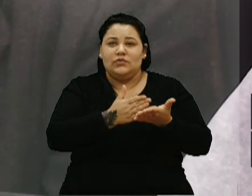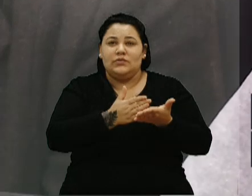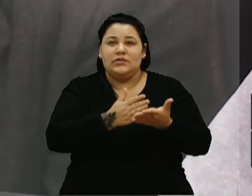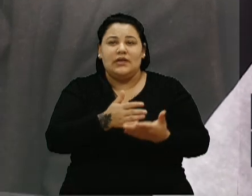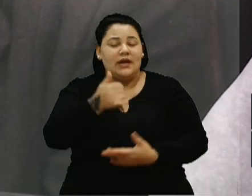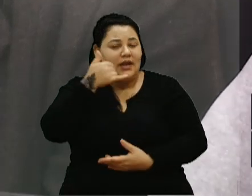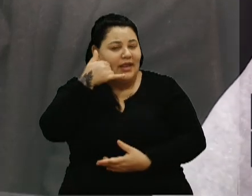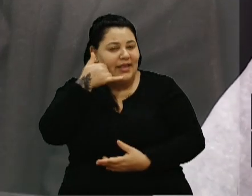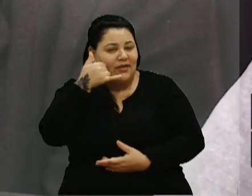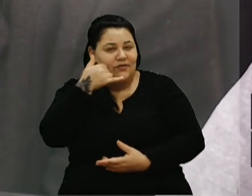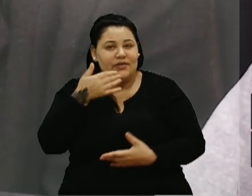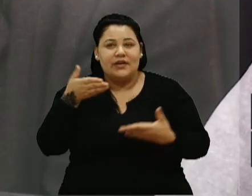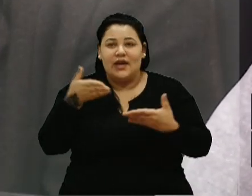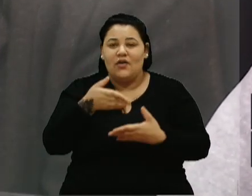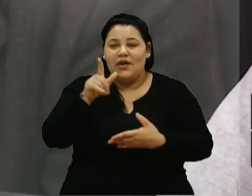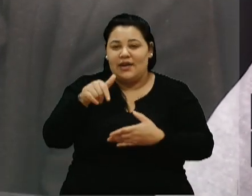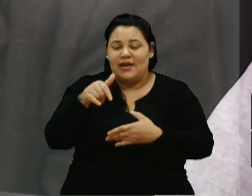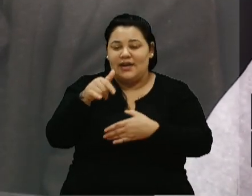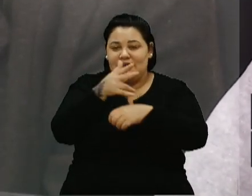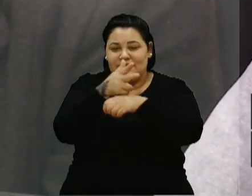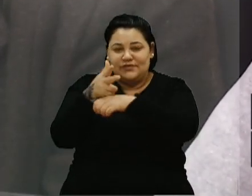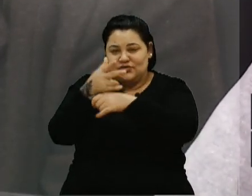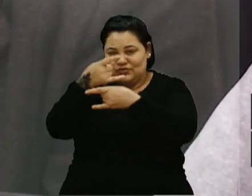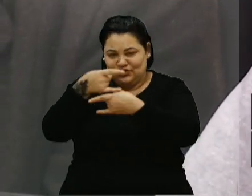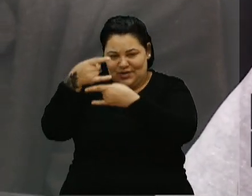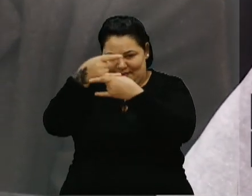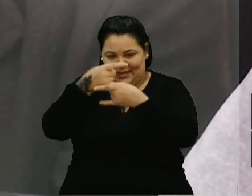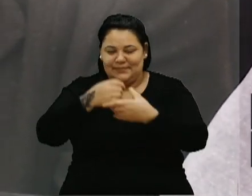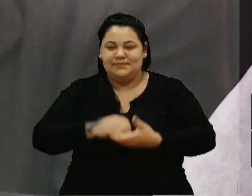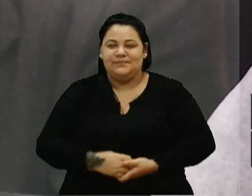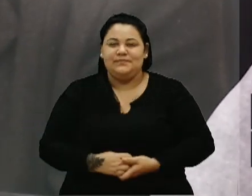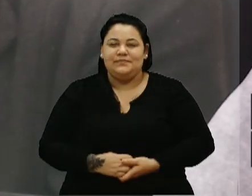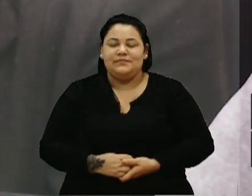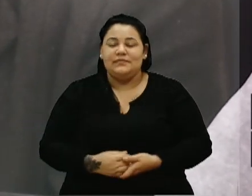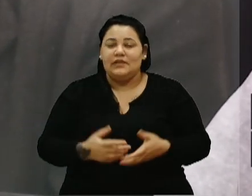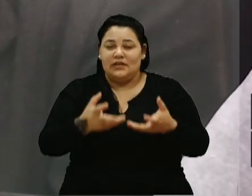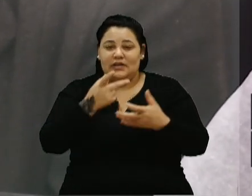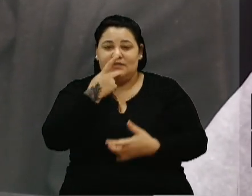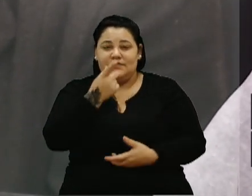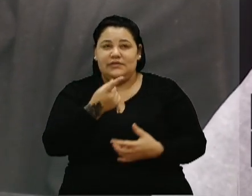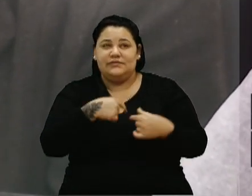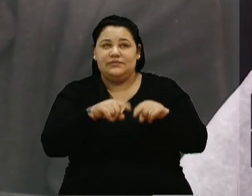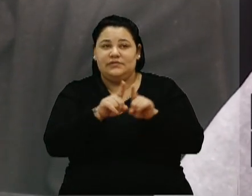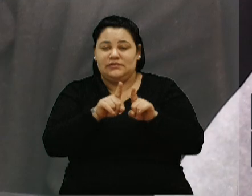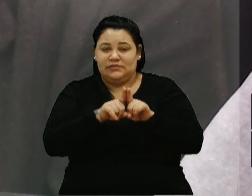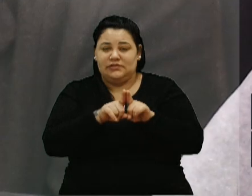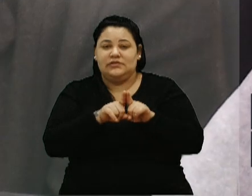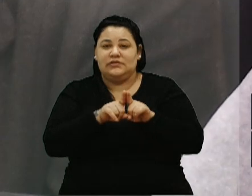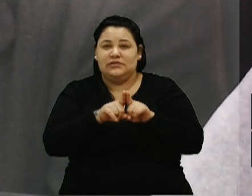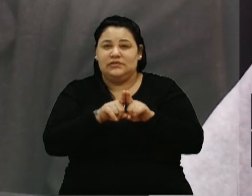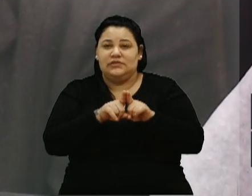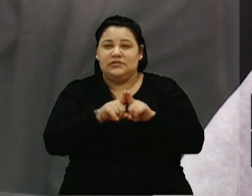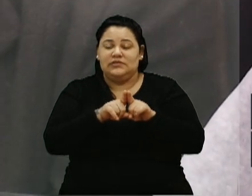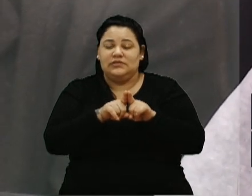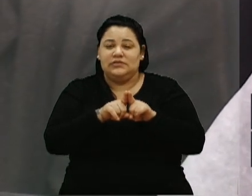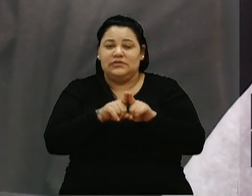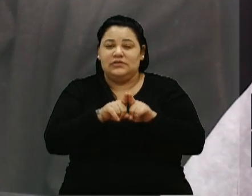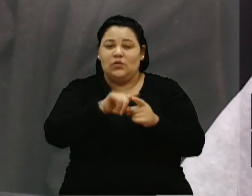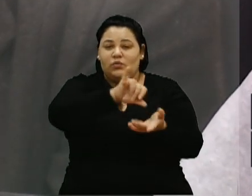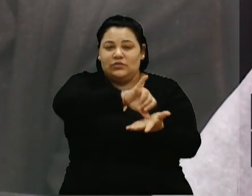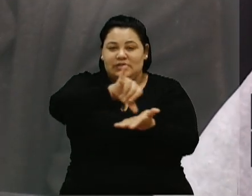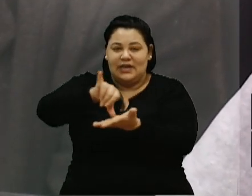tele-reuniões e agora são videochamadas. Quero falar também que os núcleos da Renila, né, espalhados